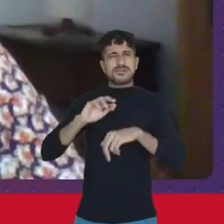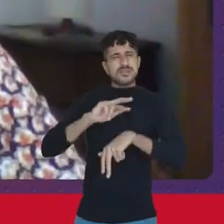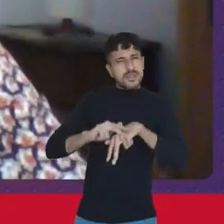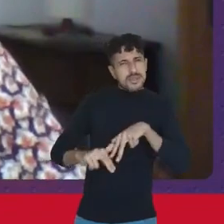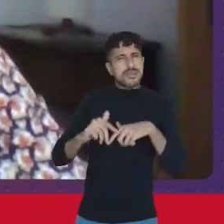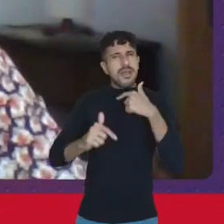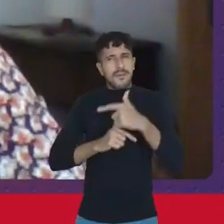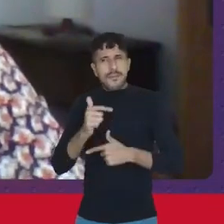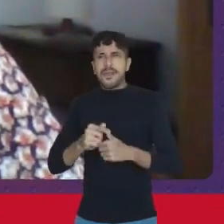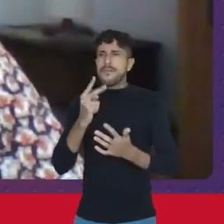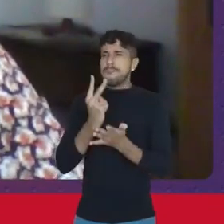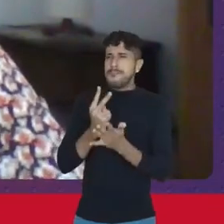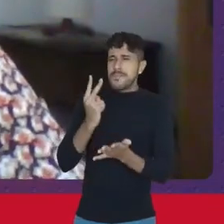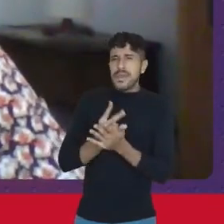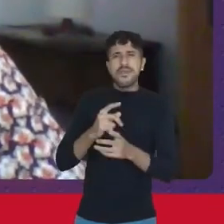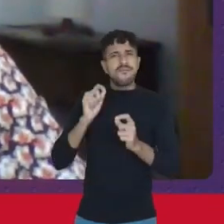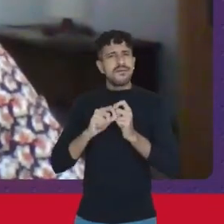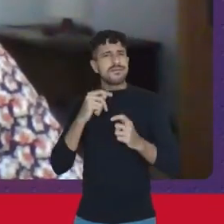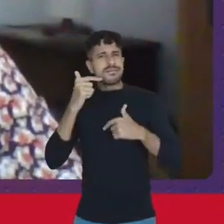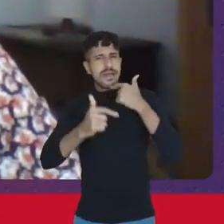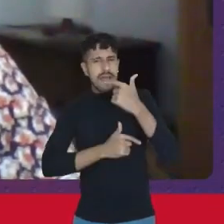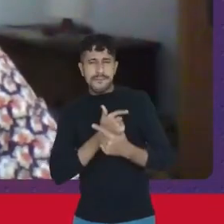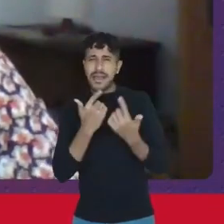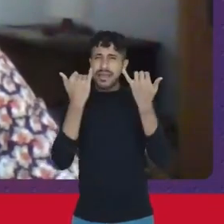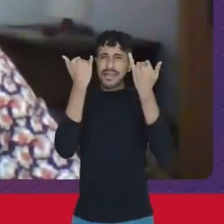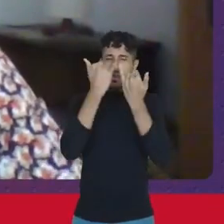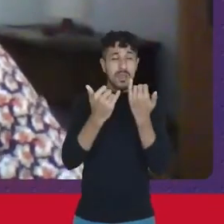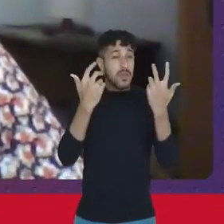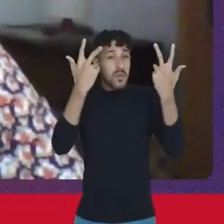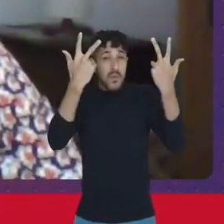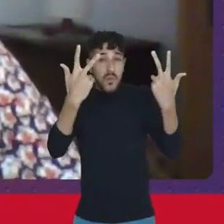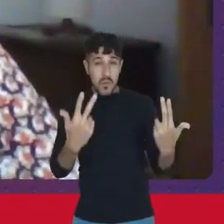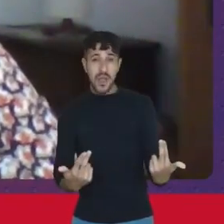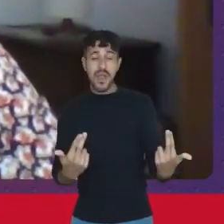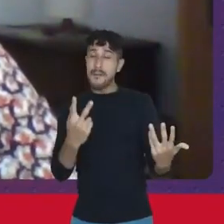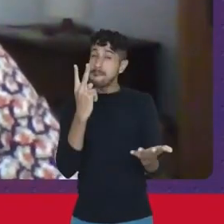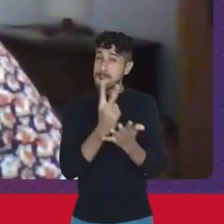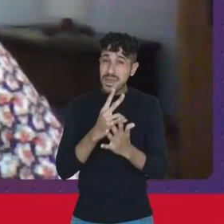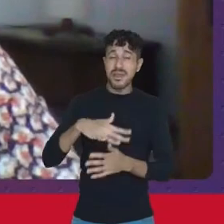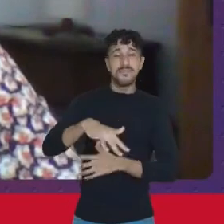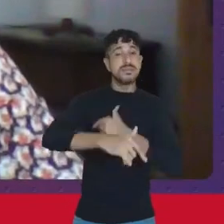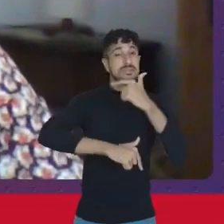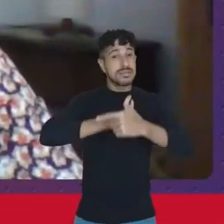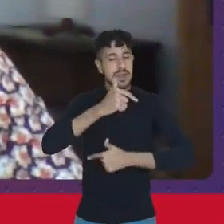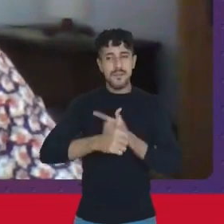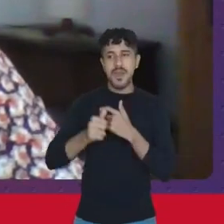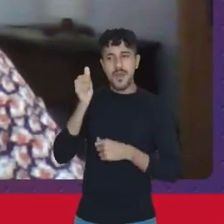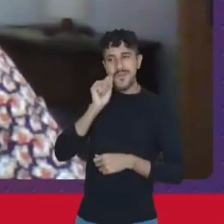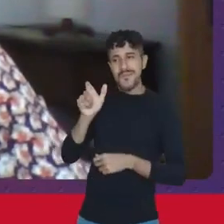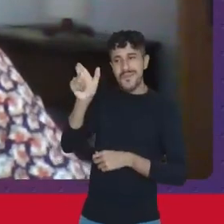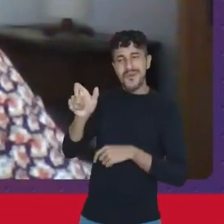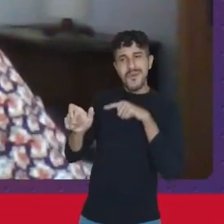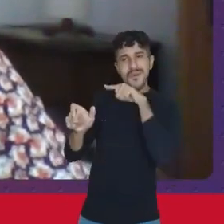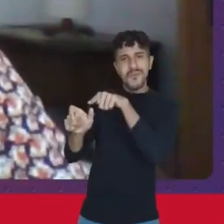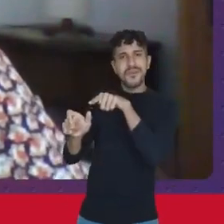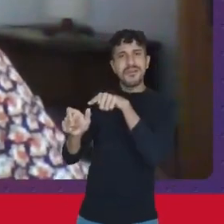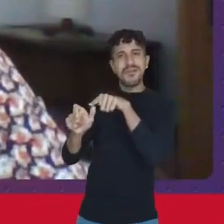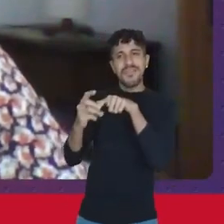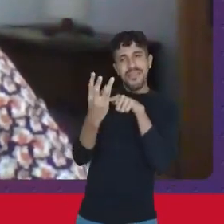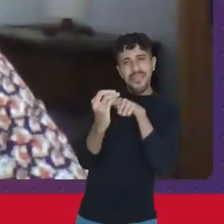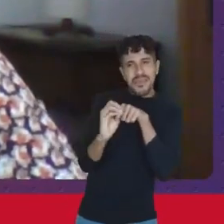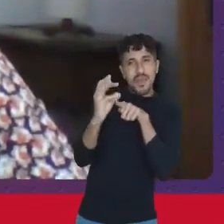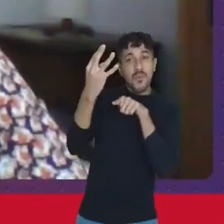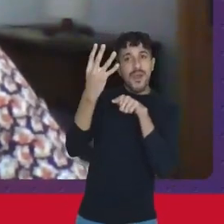trabalho, mesmo realizando tarefas idênticas no mesmo ambiente de trabalho, as mulheres recebem de 30%